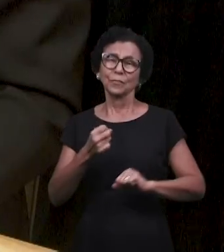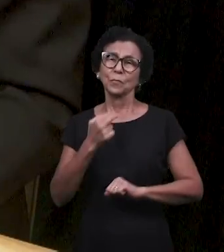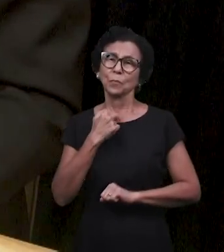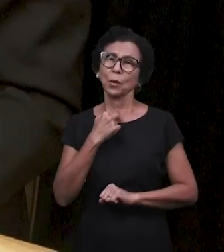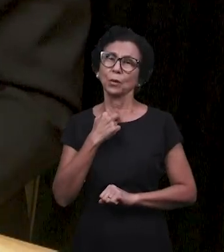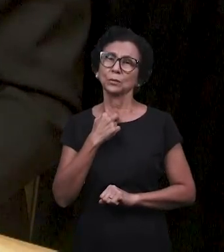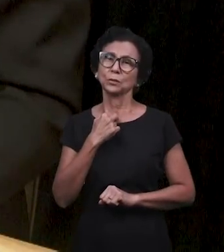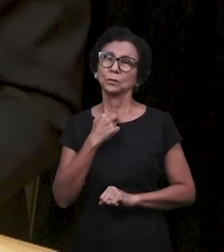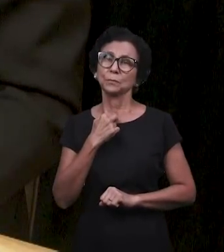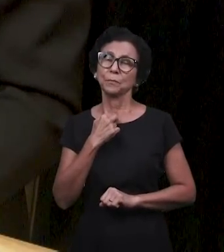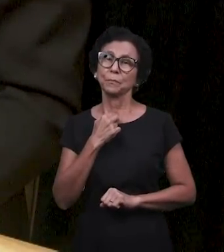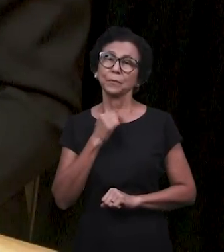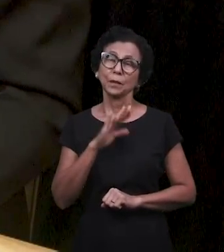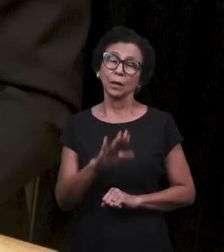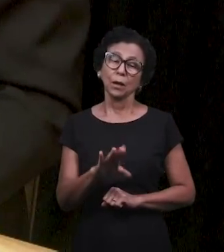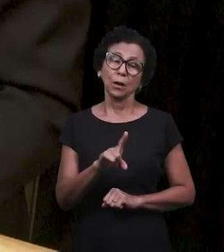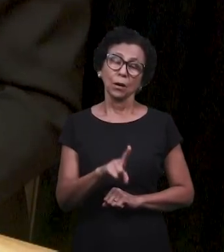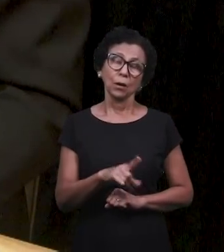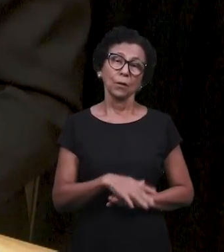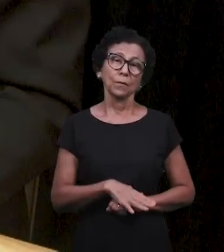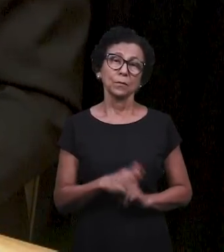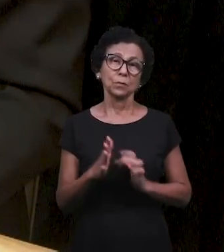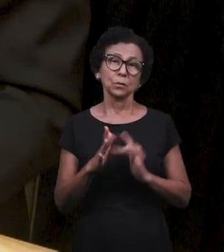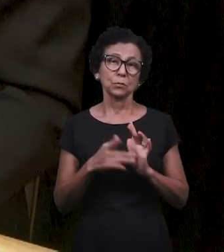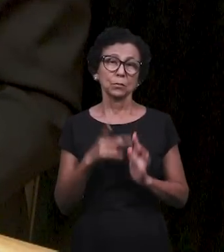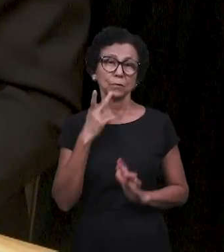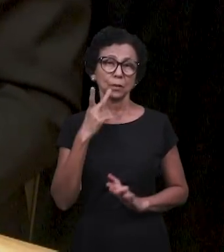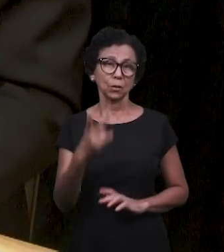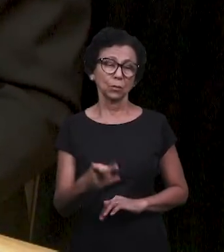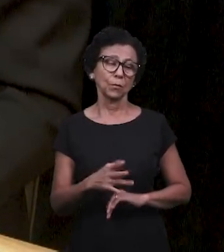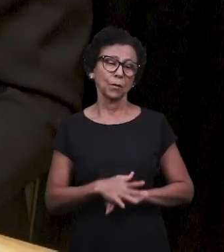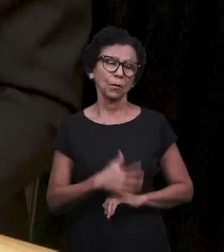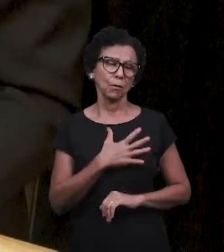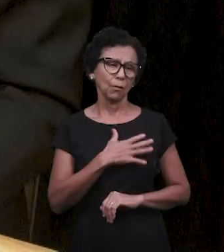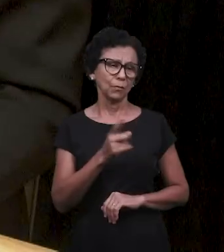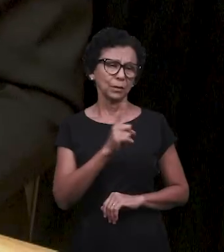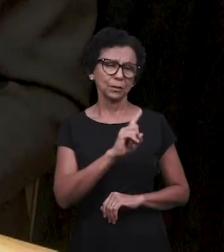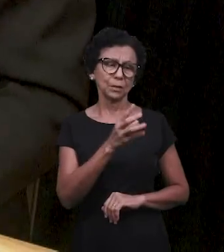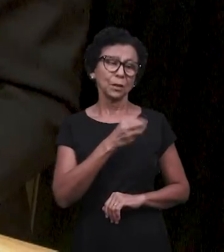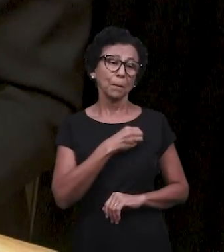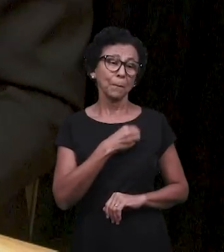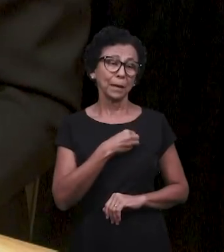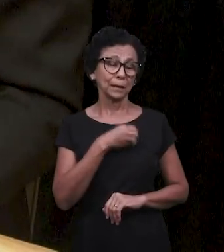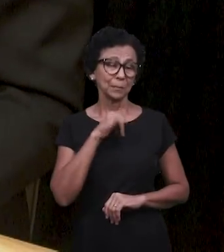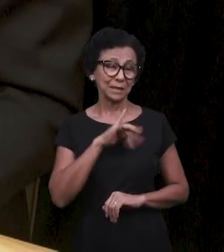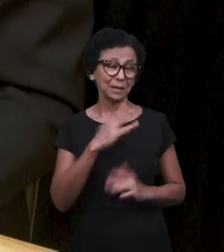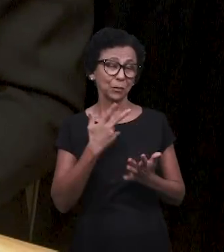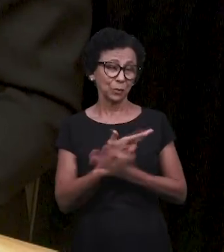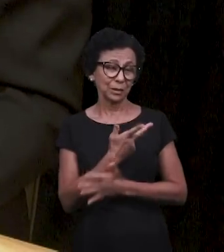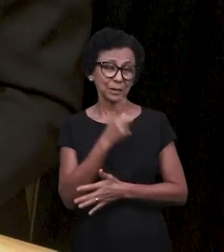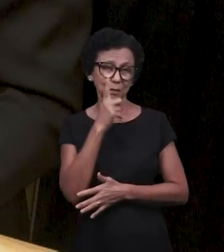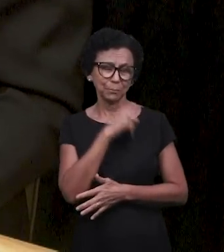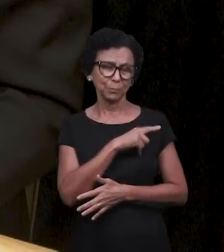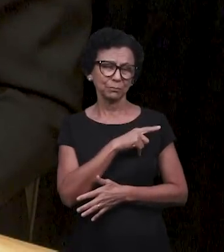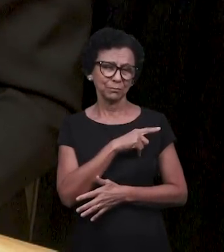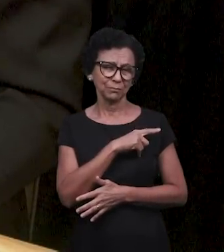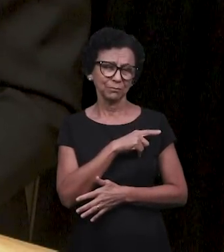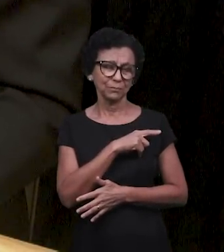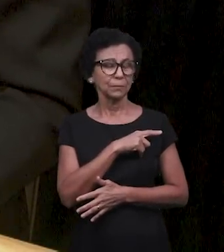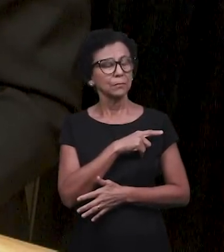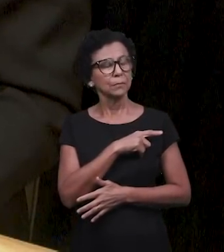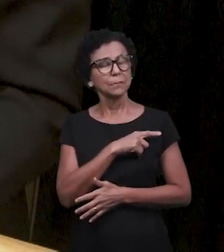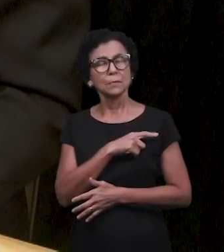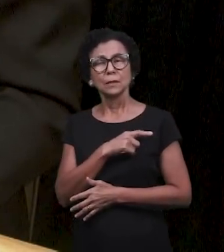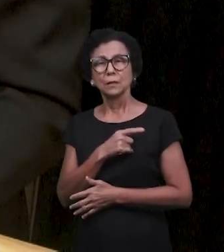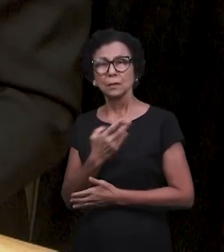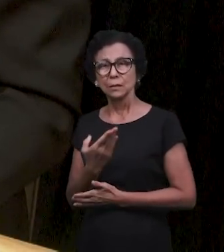tem um advogado junto ao Pai. Então, é o clamor, você tem o sangue, você tem a bênção do Senhor, e